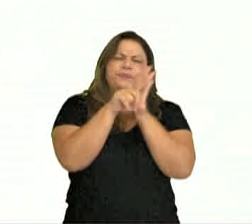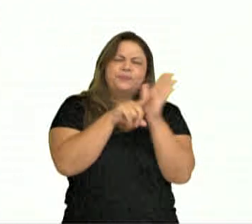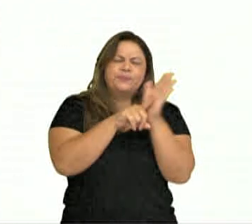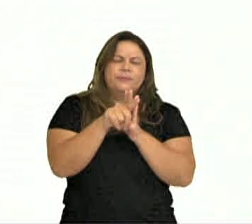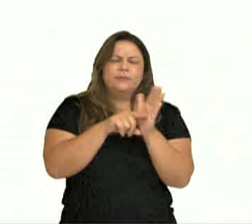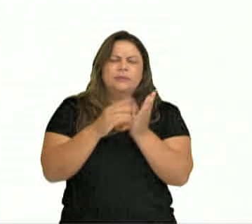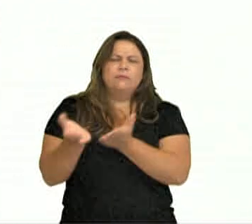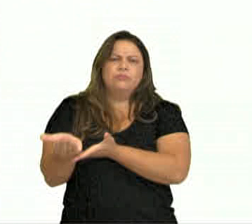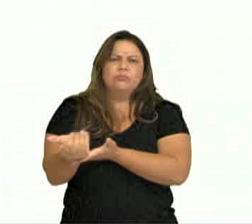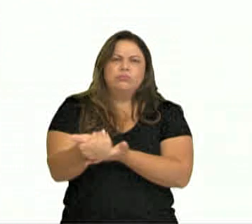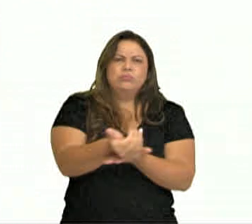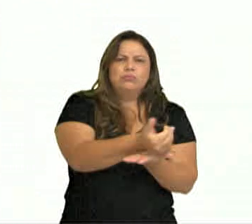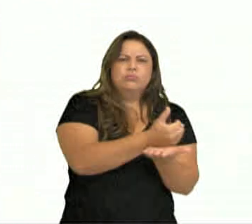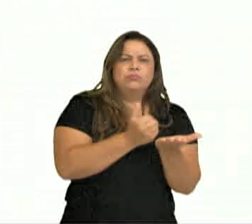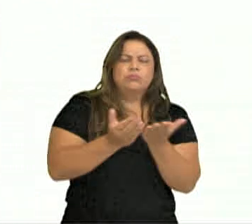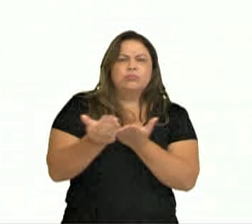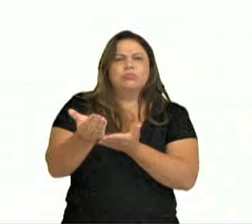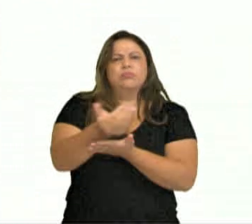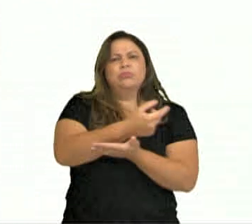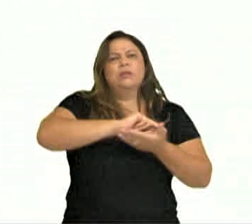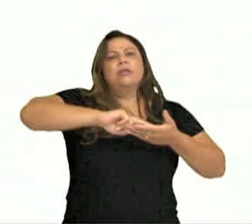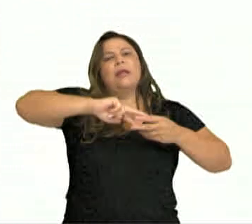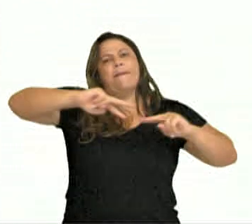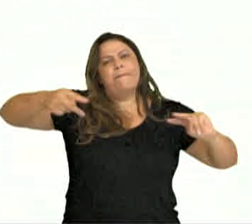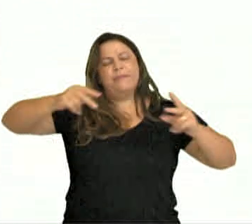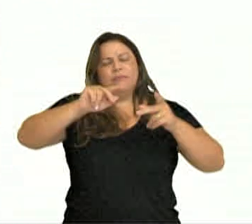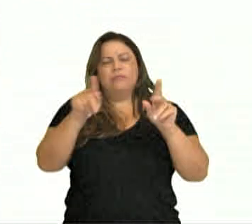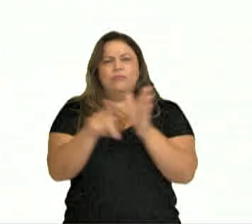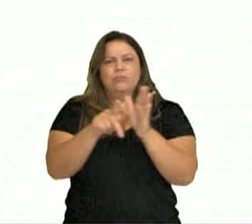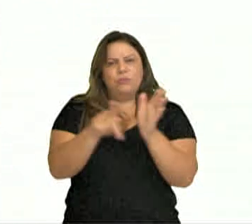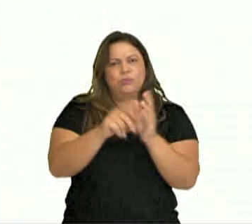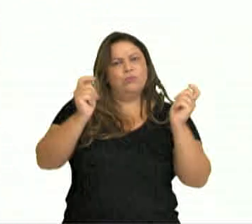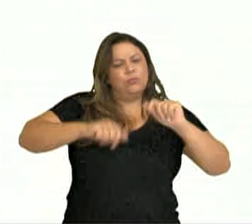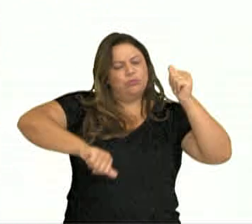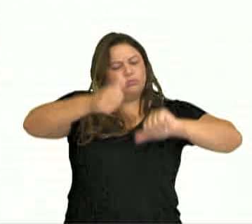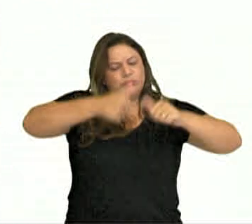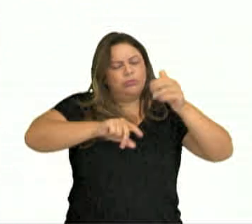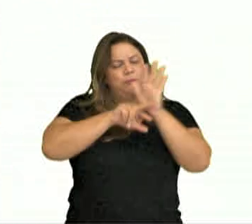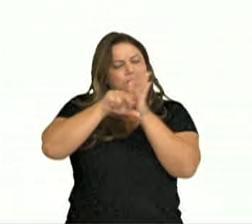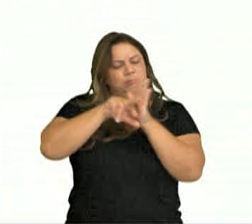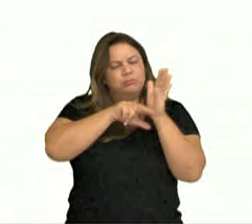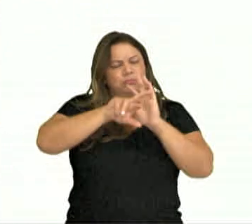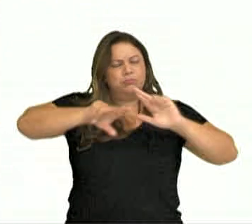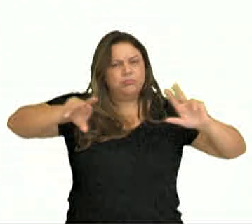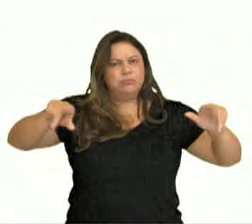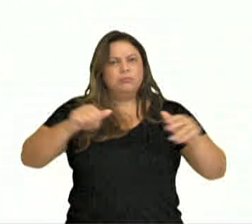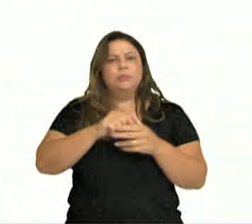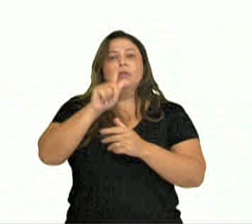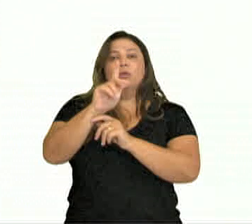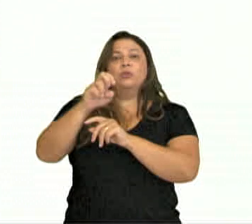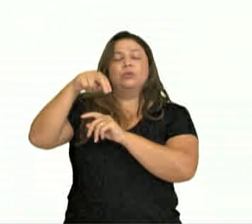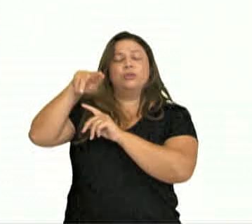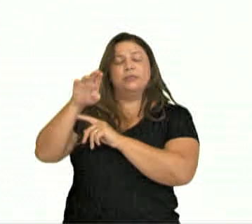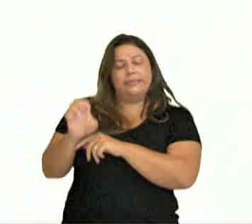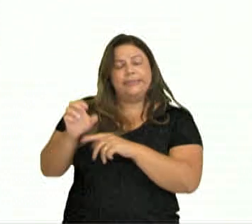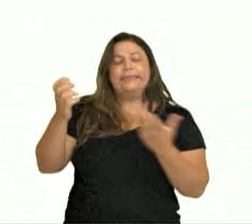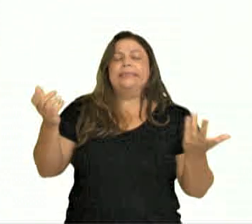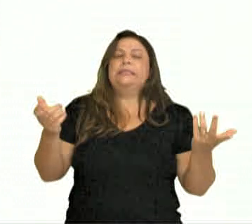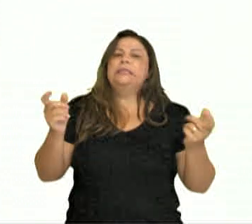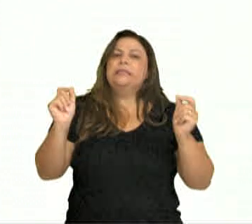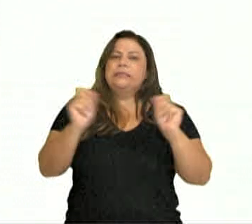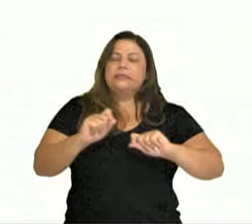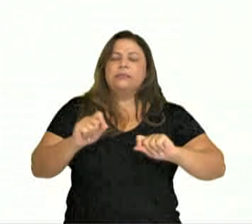amostras biológicas e informações de 8 pares de gêmeos infectados pelo novo coronavírus. No grupo dos irmãos